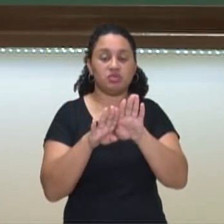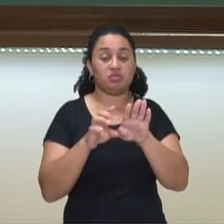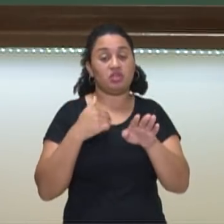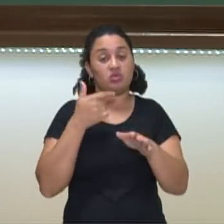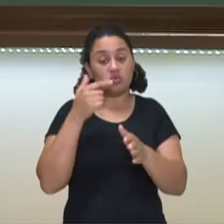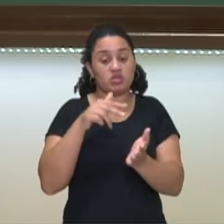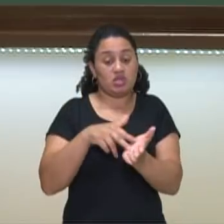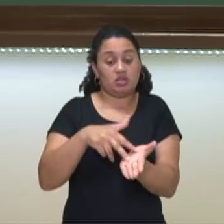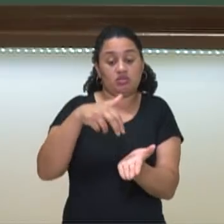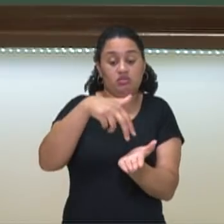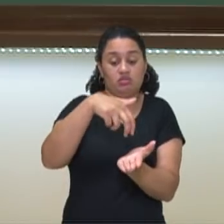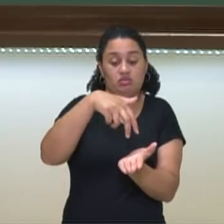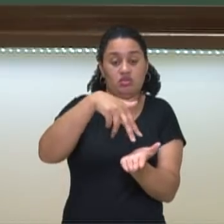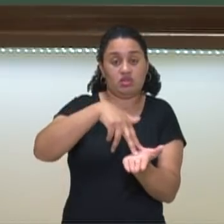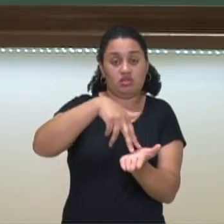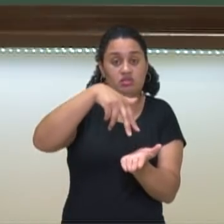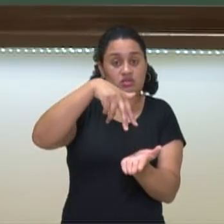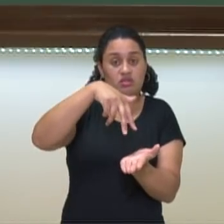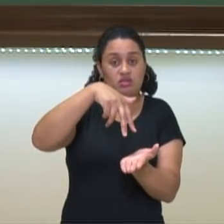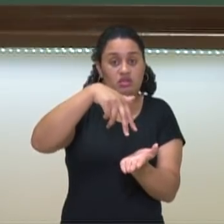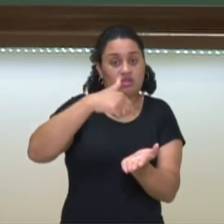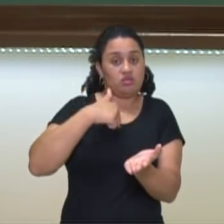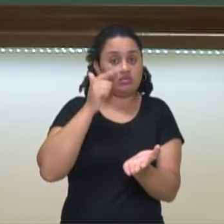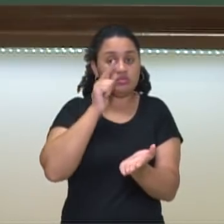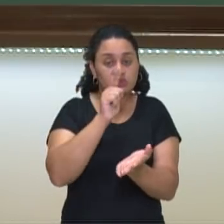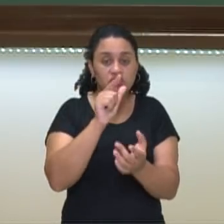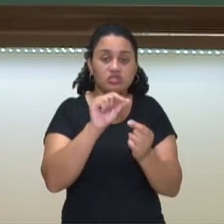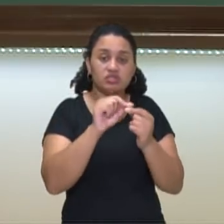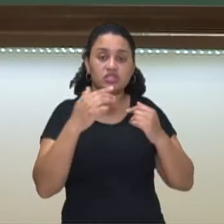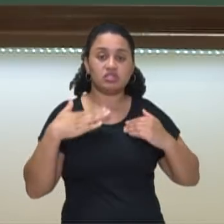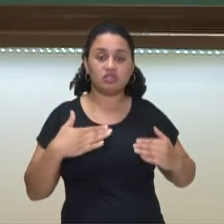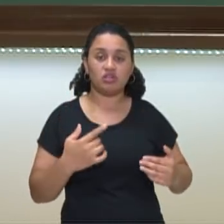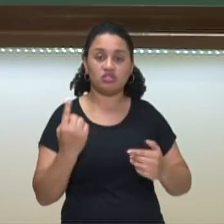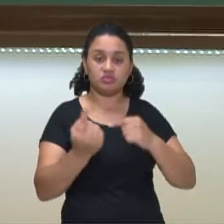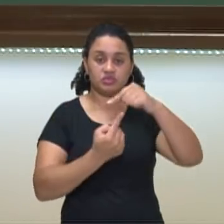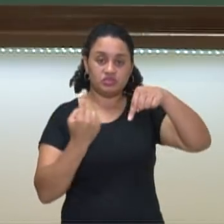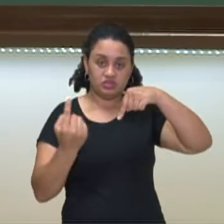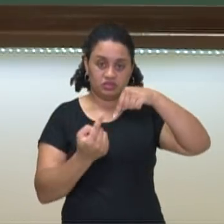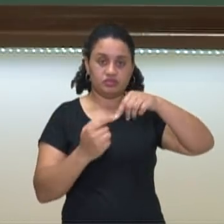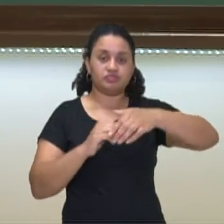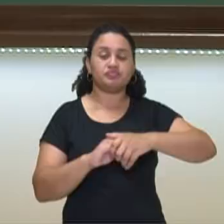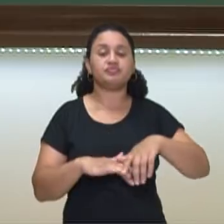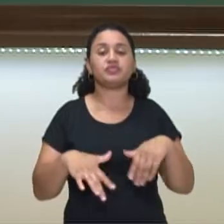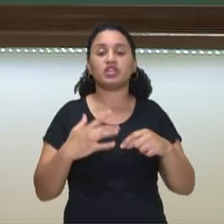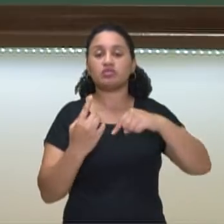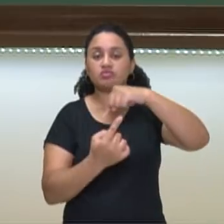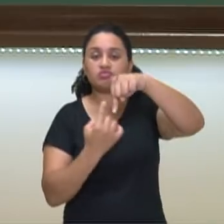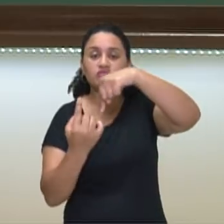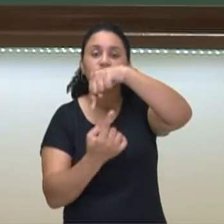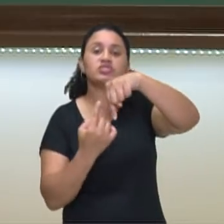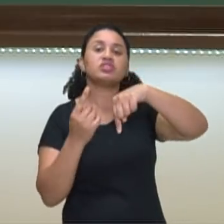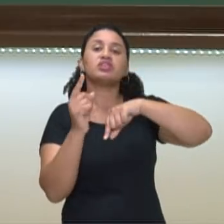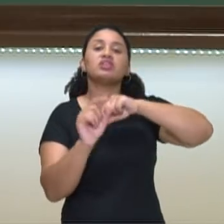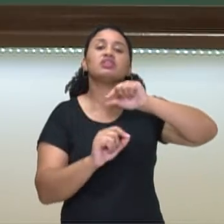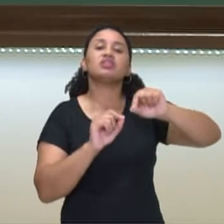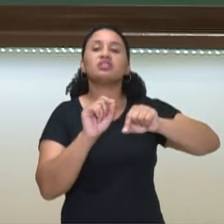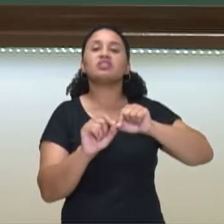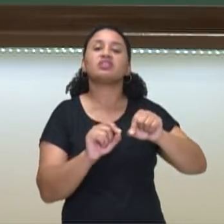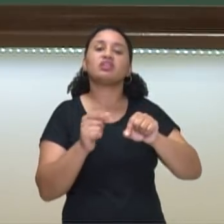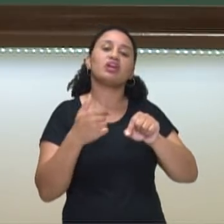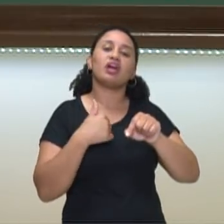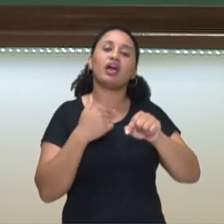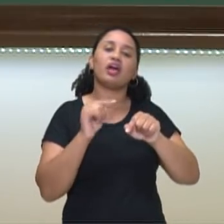no chão, em pleno ar, consiga fazer com que o meu corpo gire. Então o giro, né, é aquilo